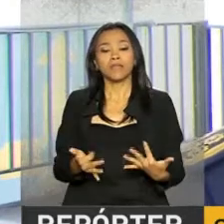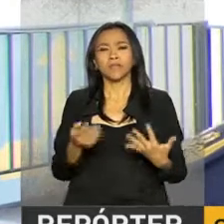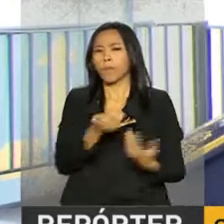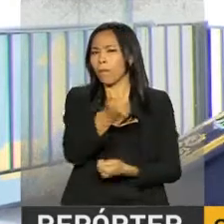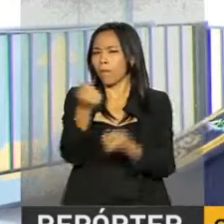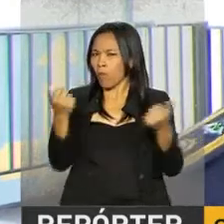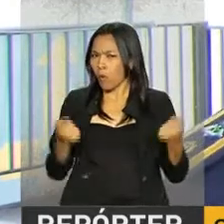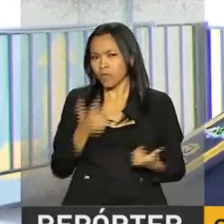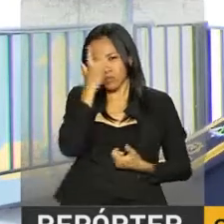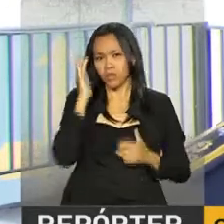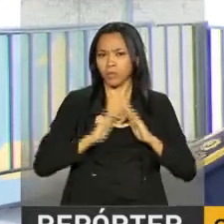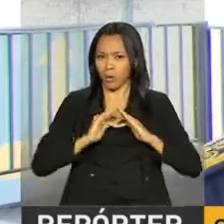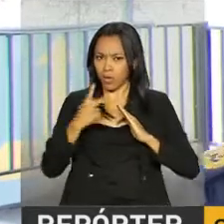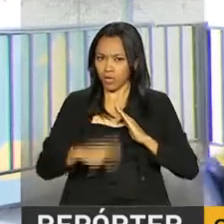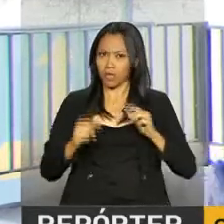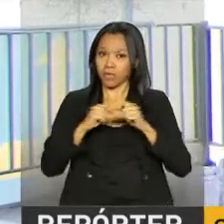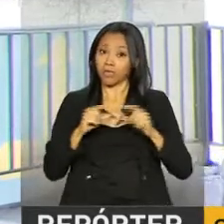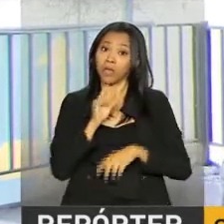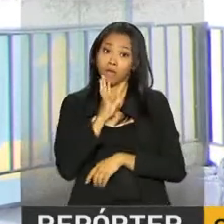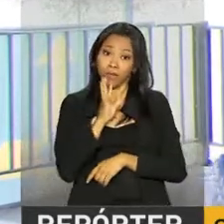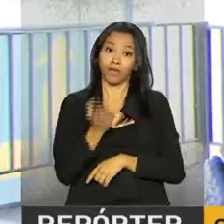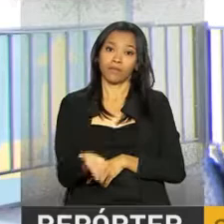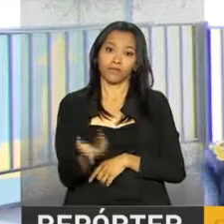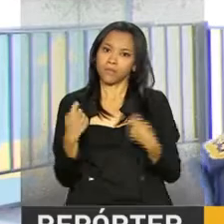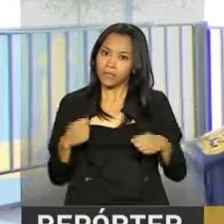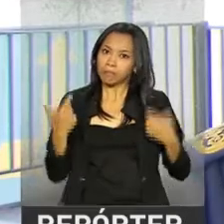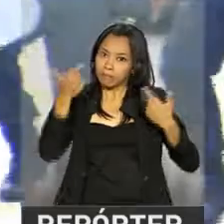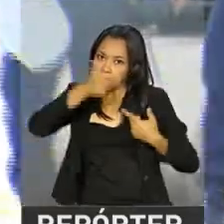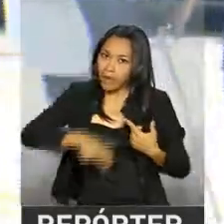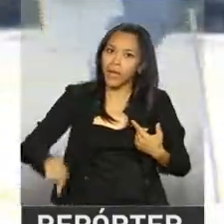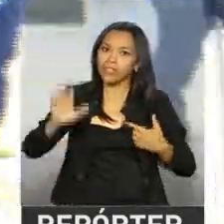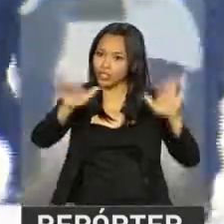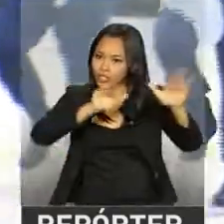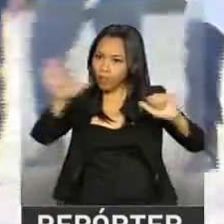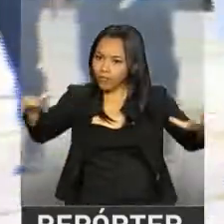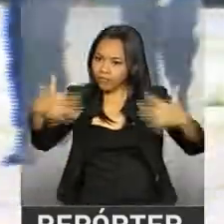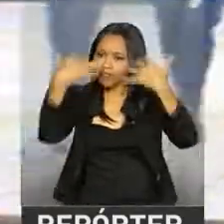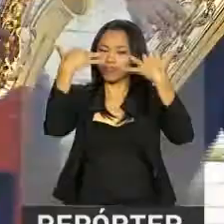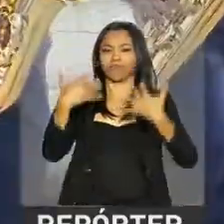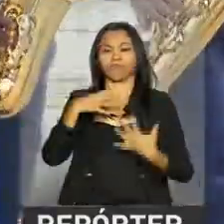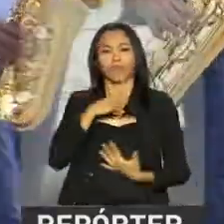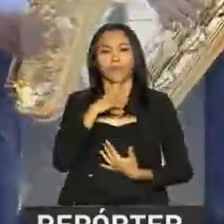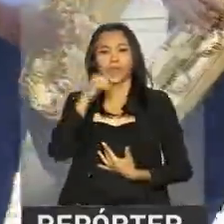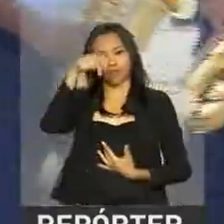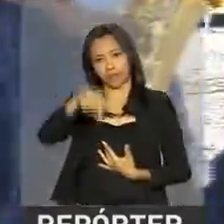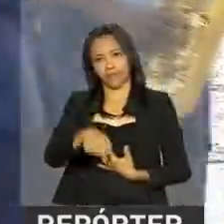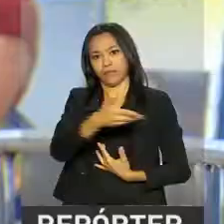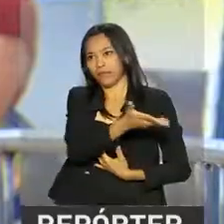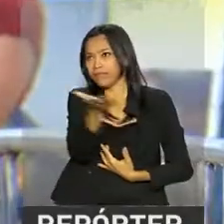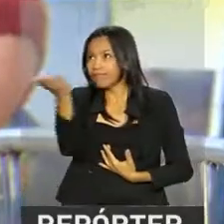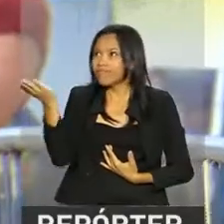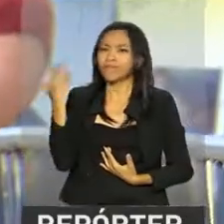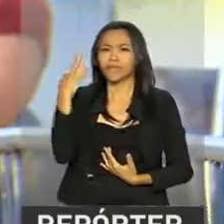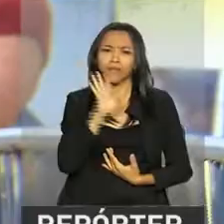brasileiros conhecem, né? Então é algo assim que a gente precisa explorar um pouco mais, chamar a população para assistir, né, porque é um evento muito bacana e